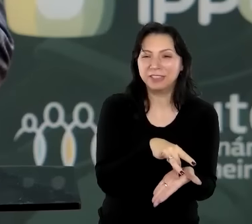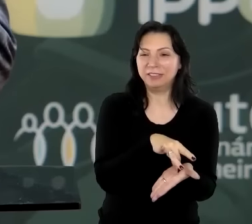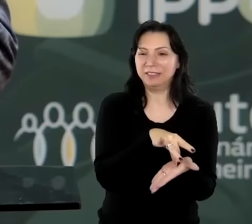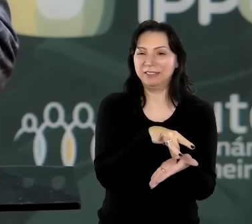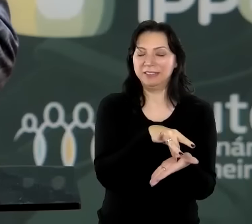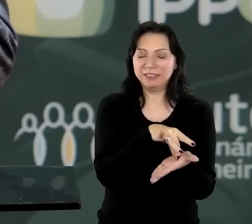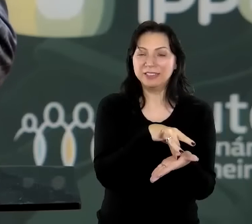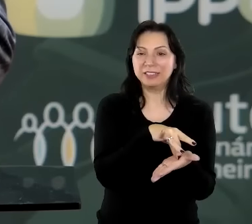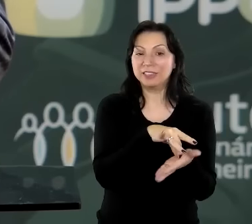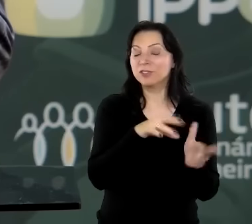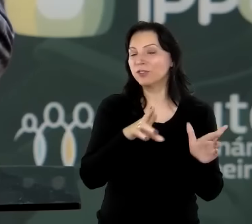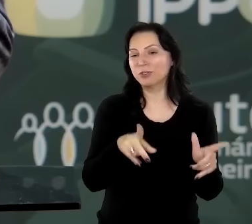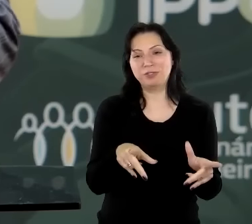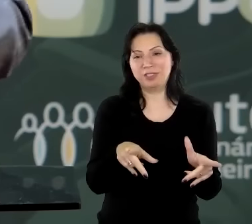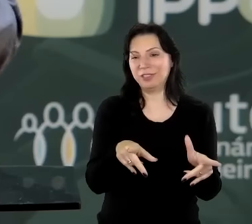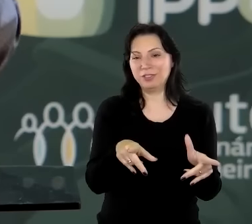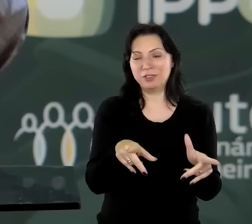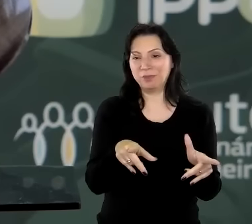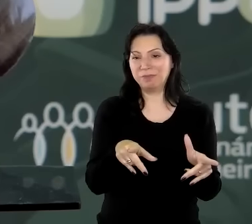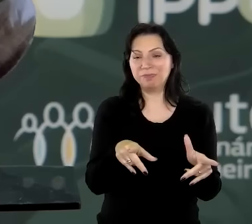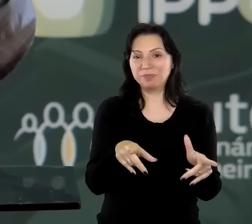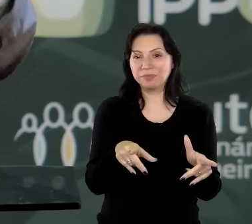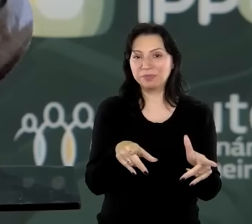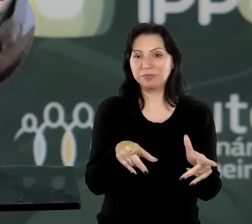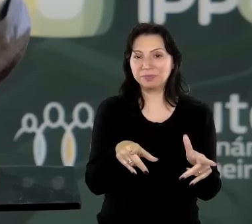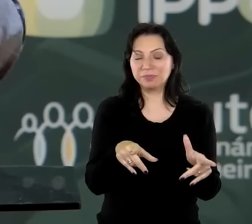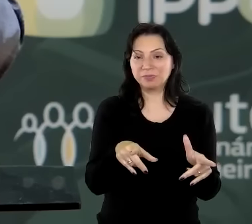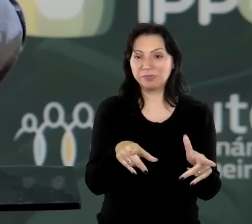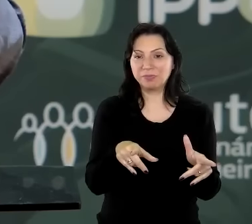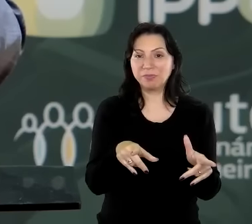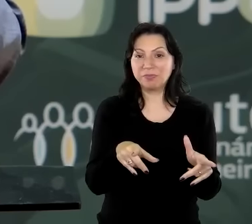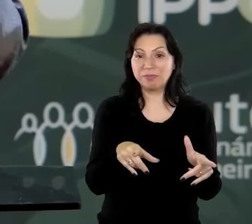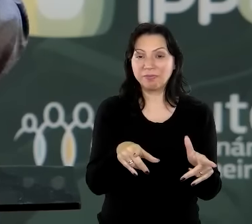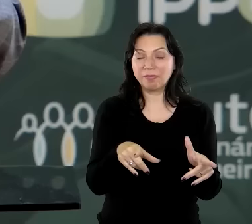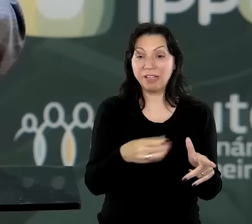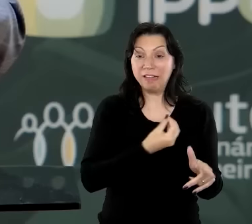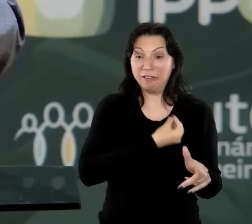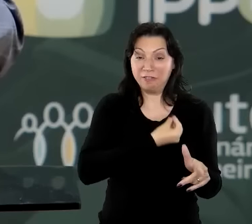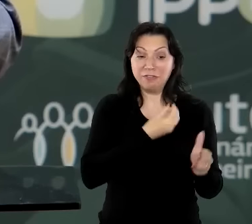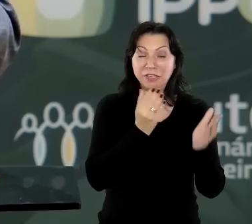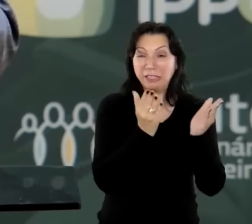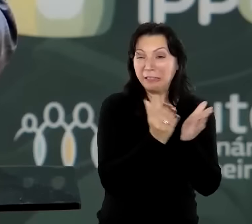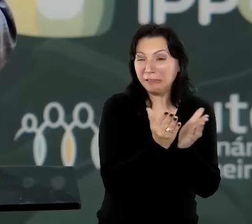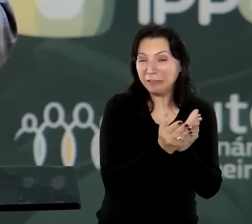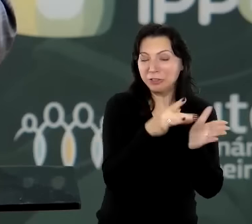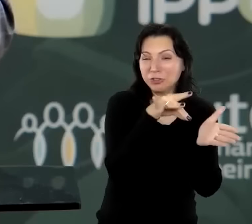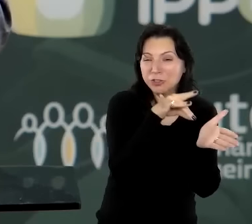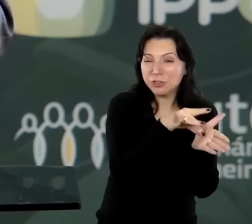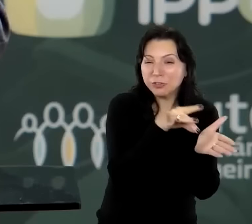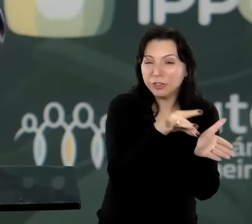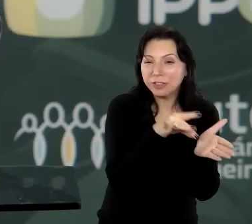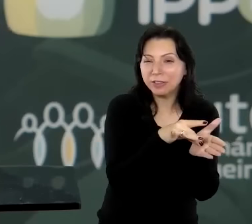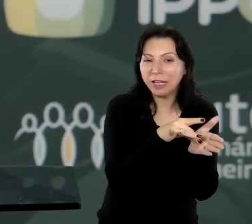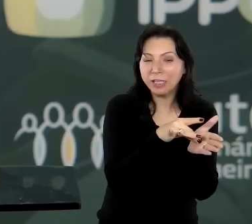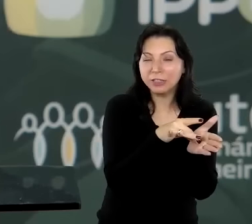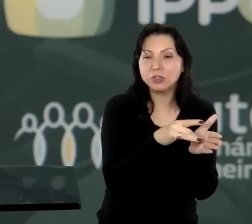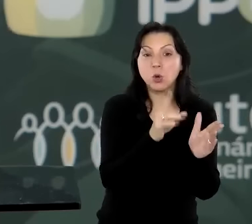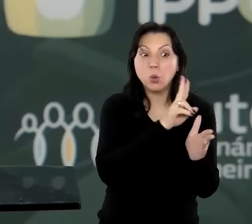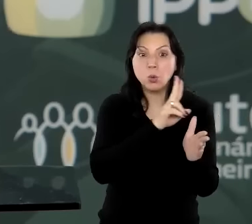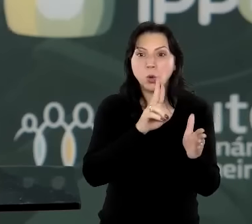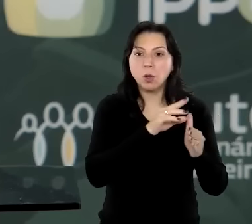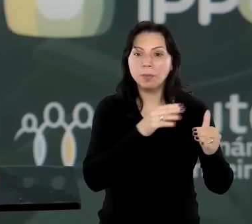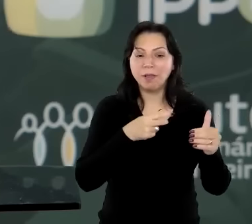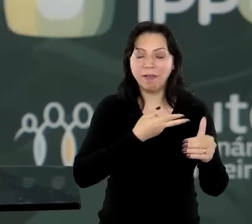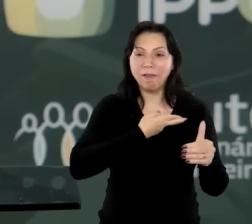quatro paredes. O cristianismo foi chamado assim em livro de Atos 6 vezes: a religião do caminho, os do caminho.